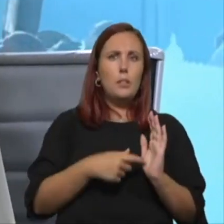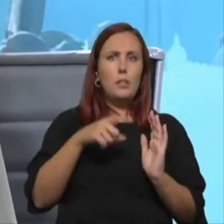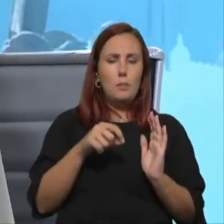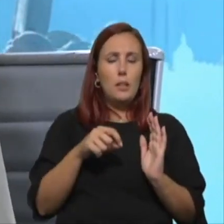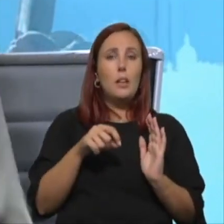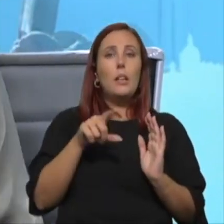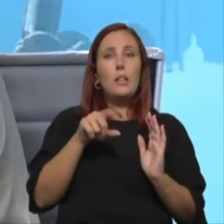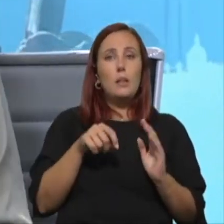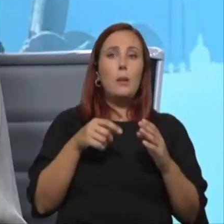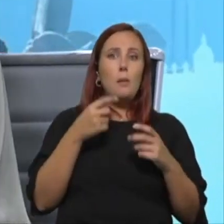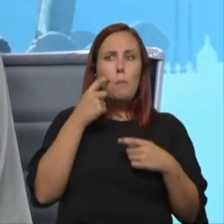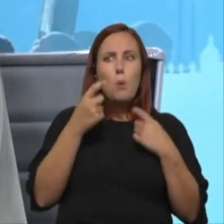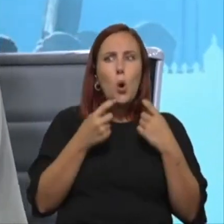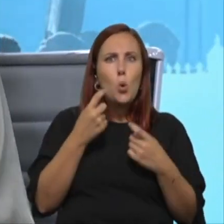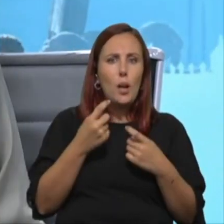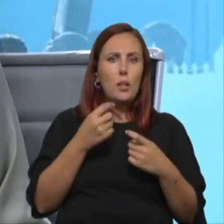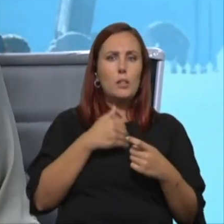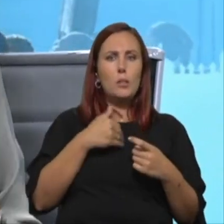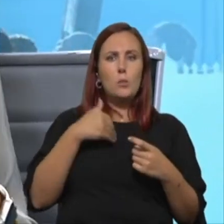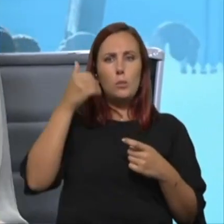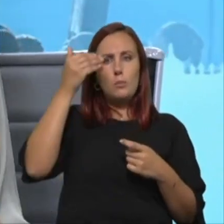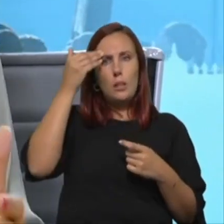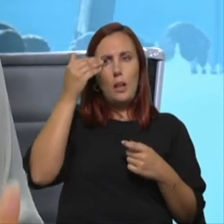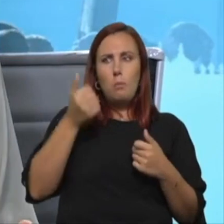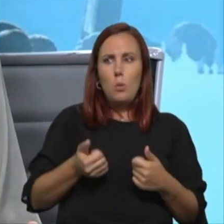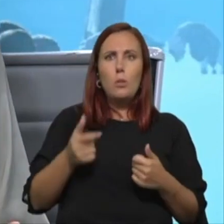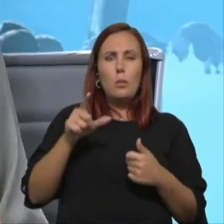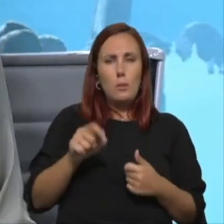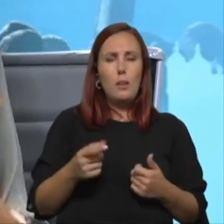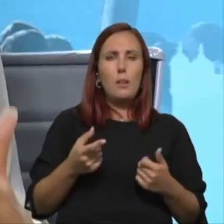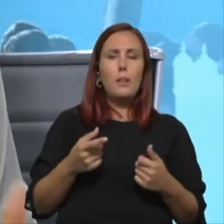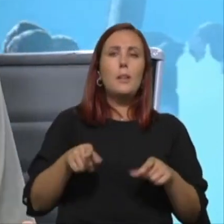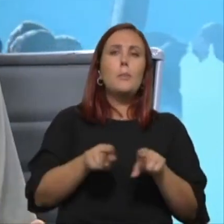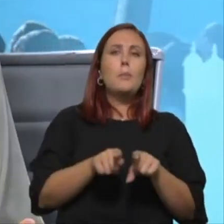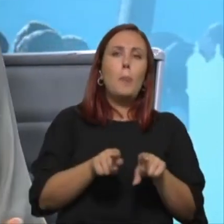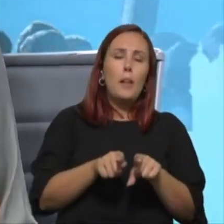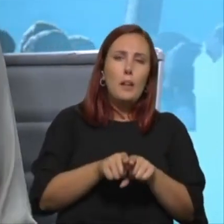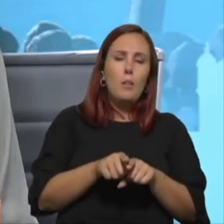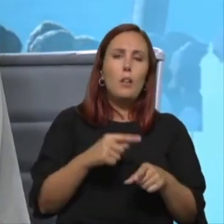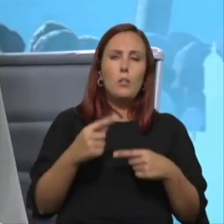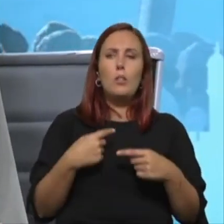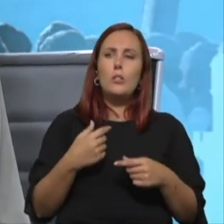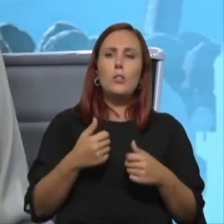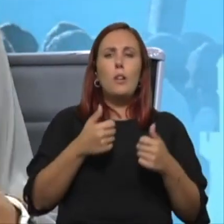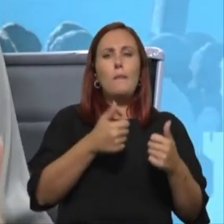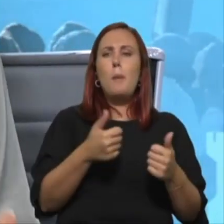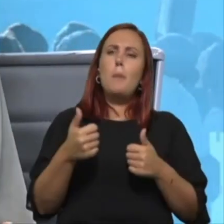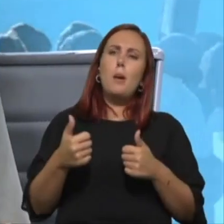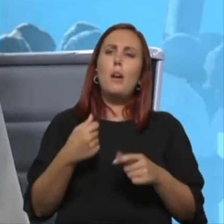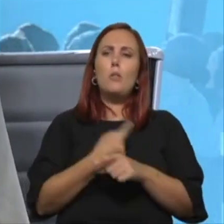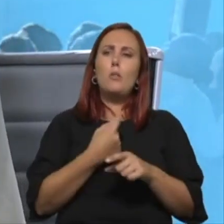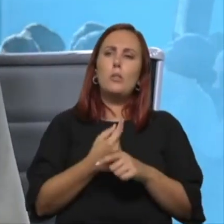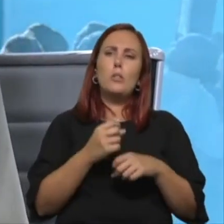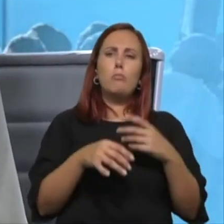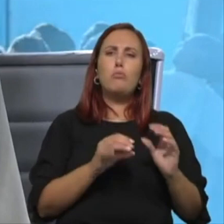procurar. Não é? Portanto, este grito de alerta, este aviso, não estamos bem, há coisas que não se passam, que não estão